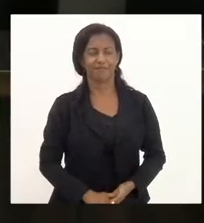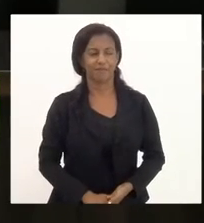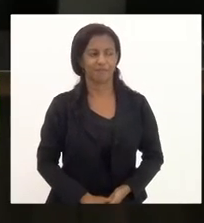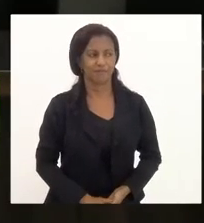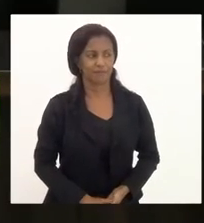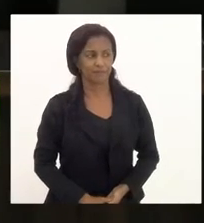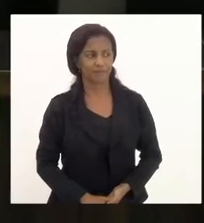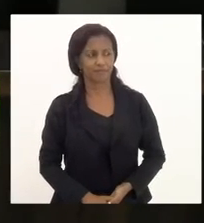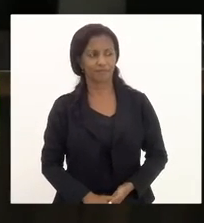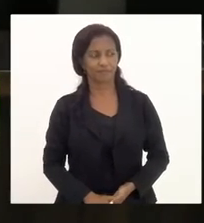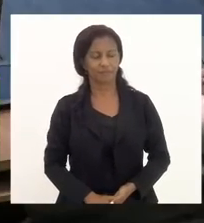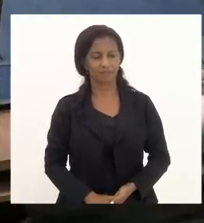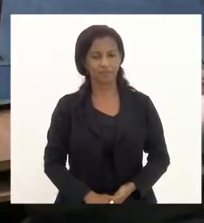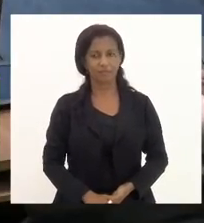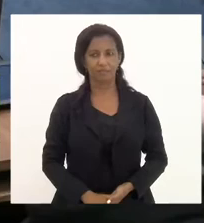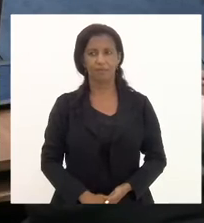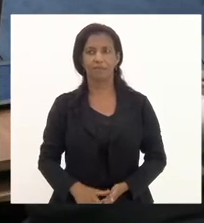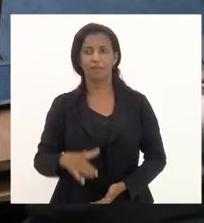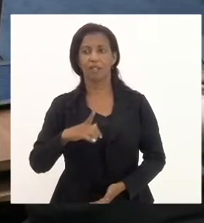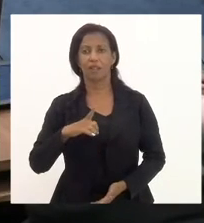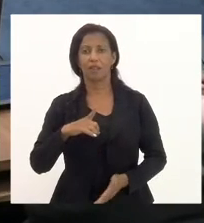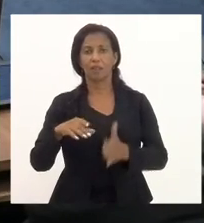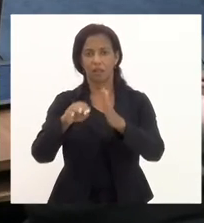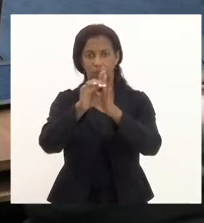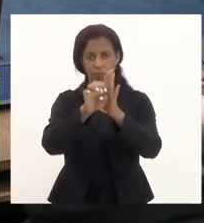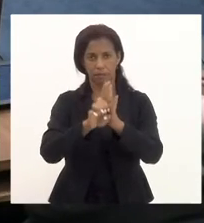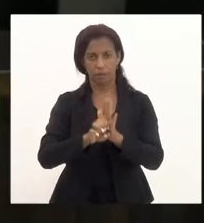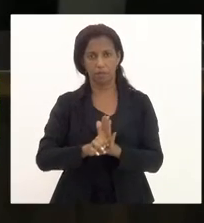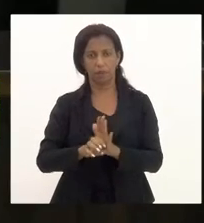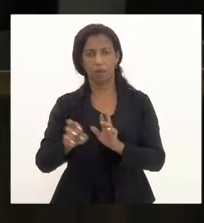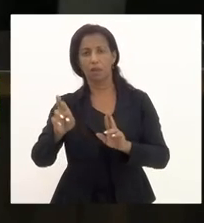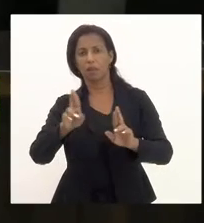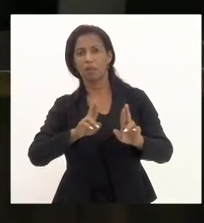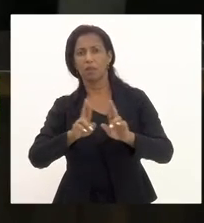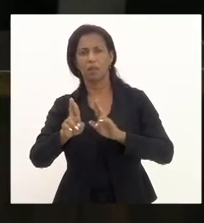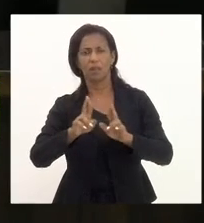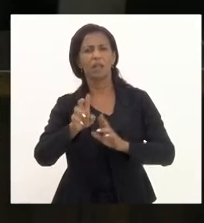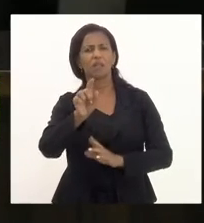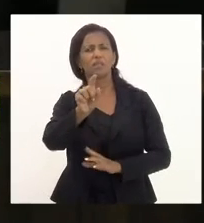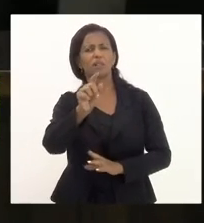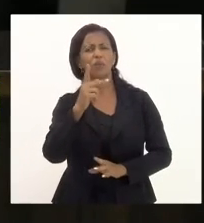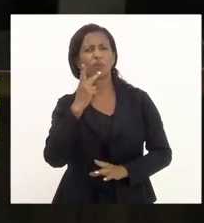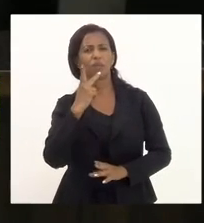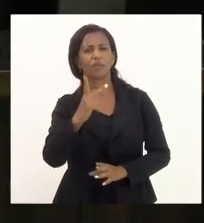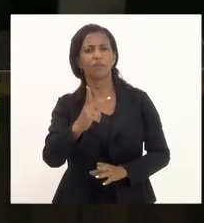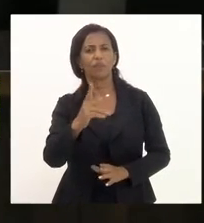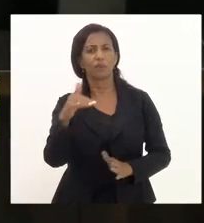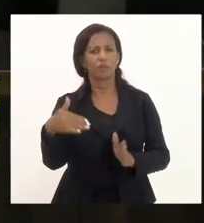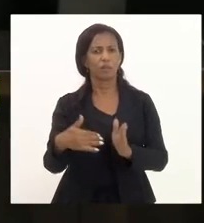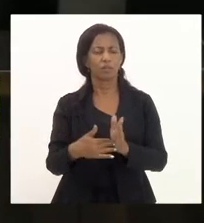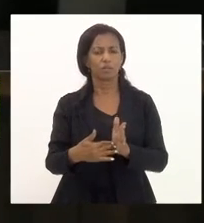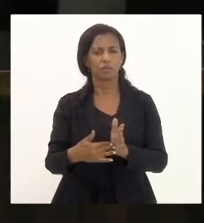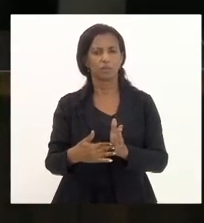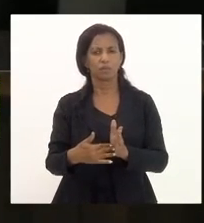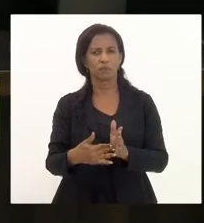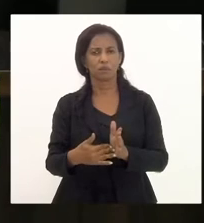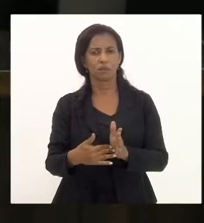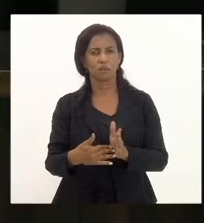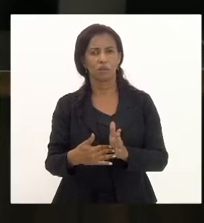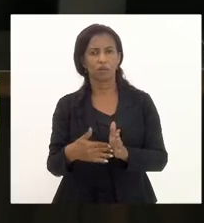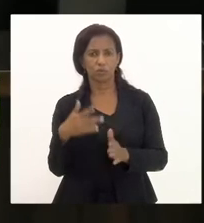nesse espaço existe uma Emenda em relação ao pleito que o senhor fez na na última